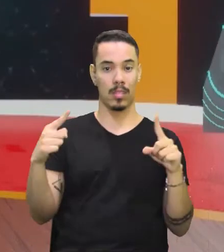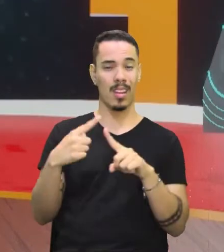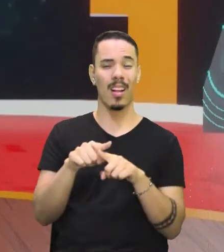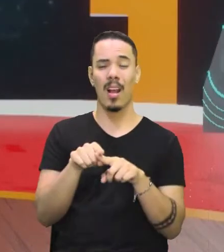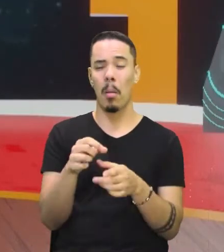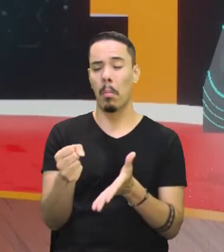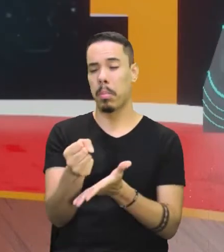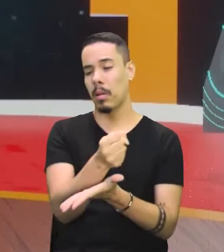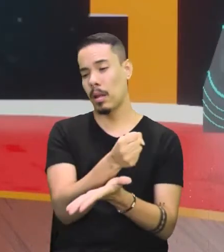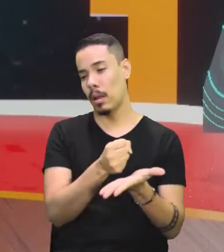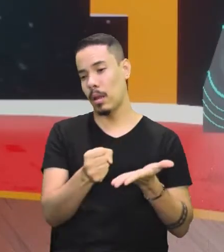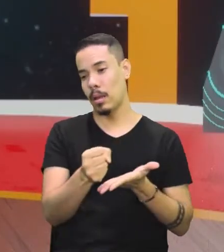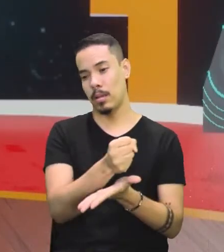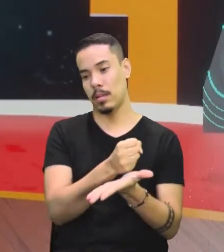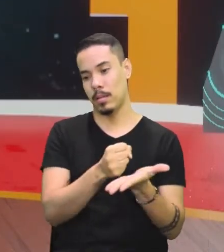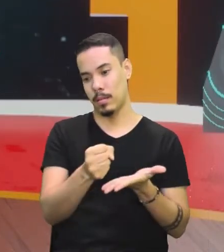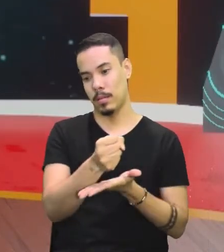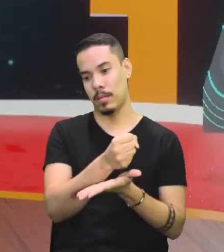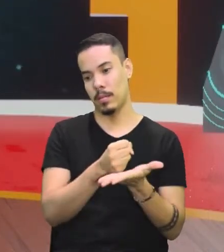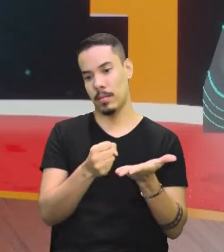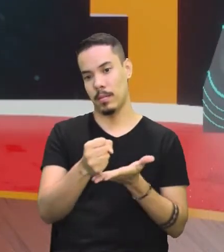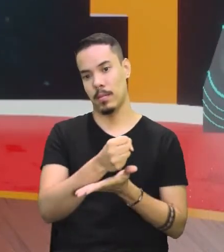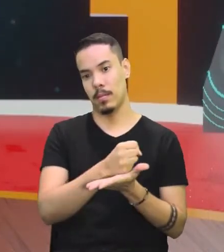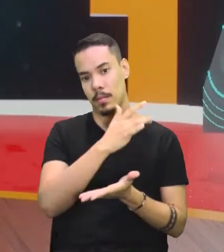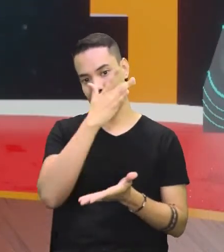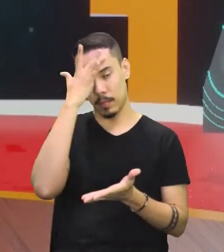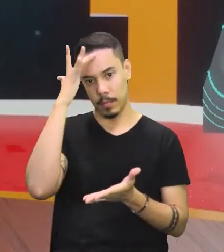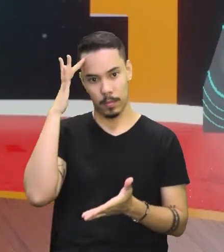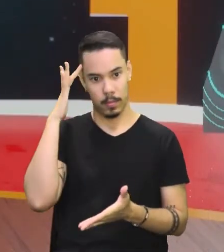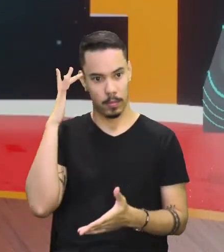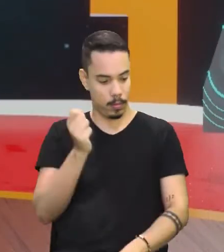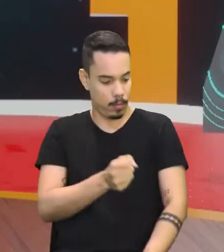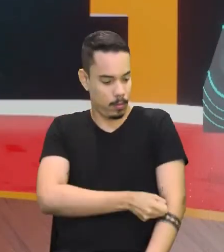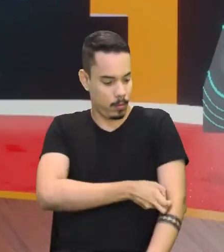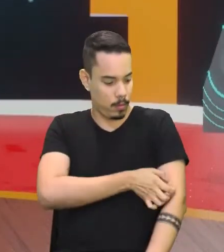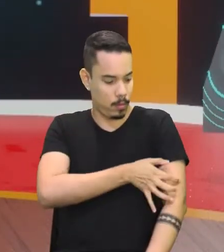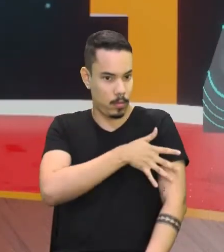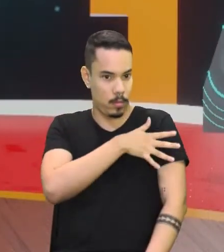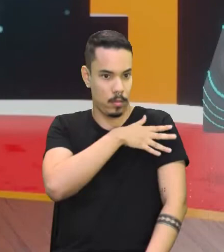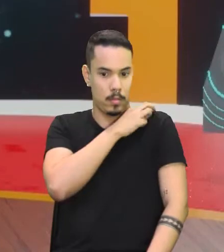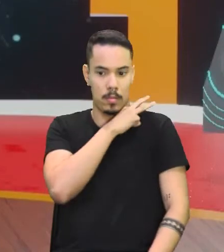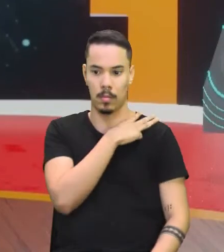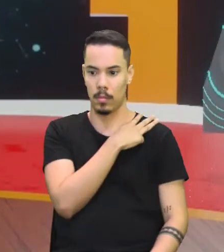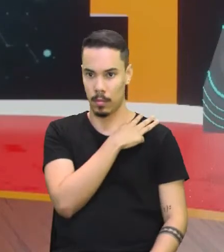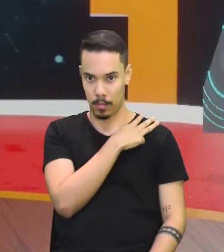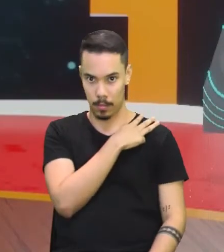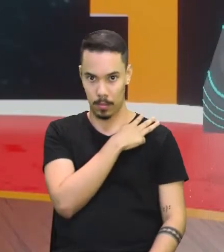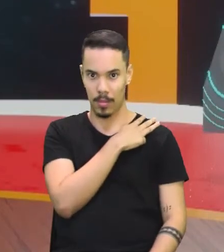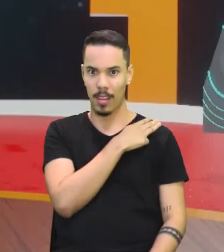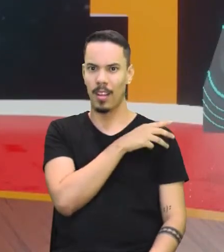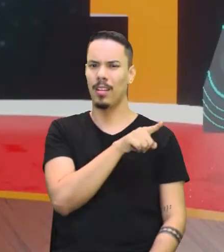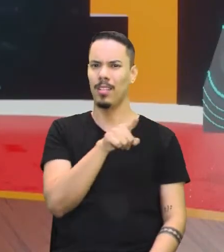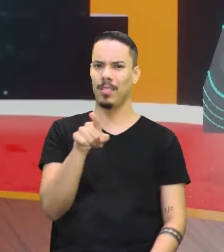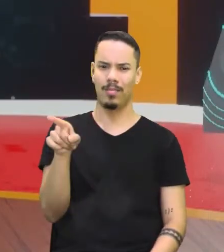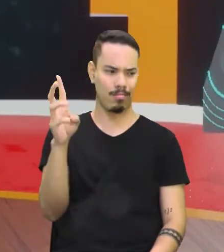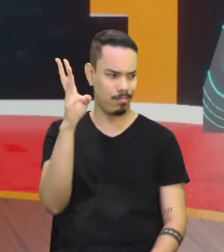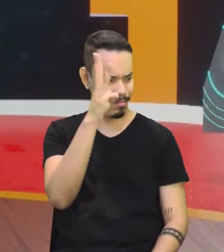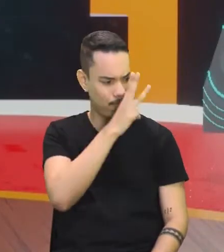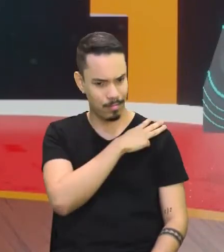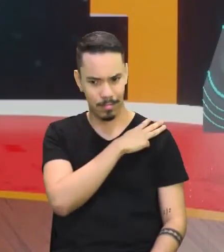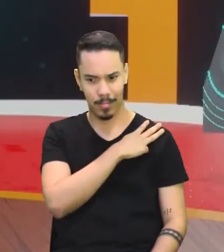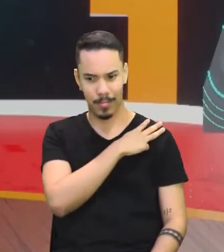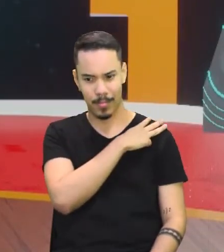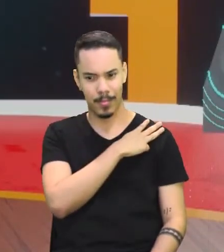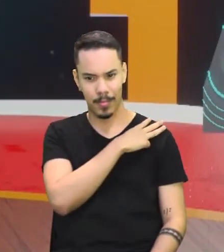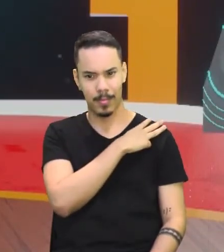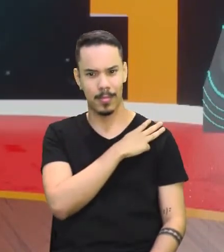básico para um aluno que vai do ensino médio, do ensino fundamental para o médio. Aí o cara chega no médio, aí vê um dispositivo